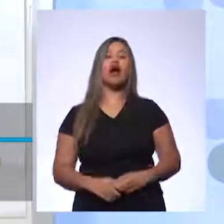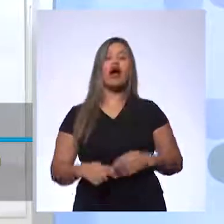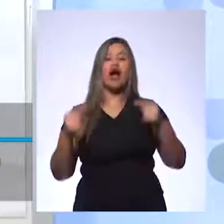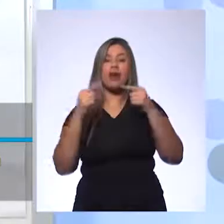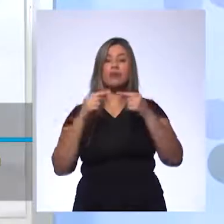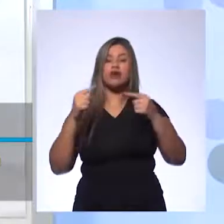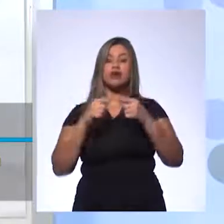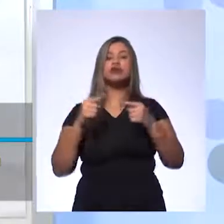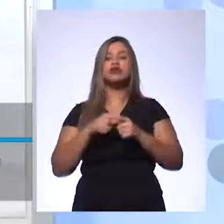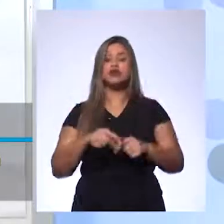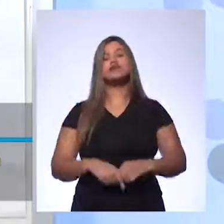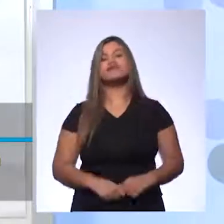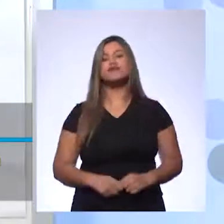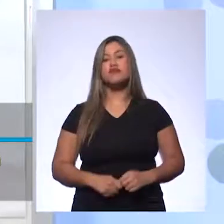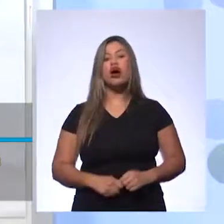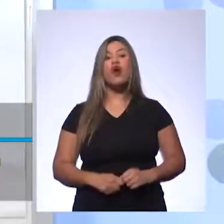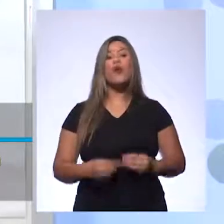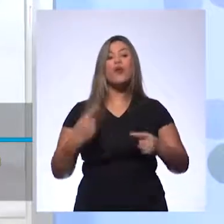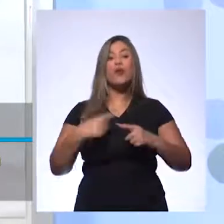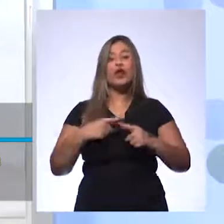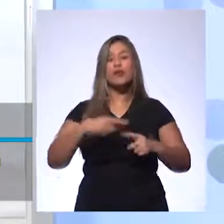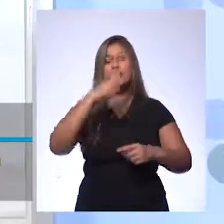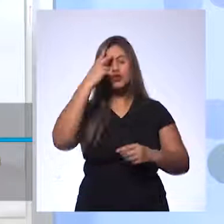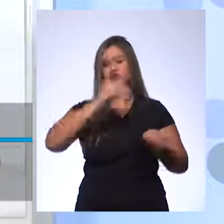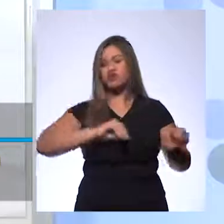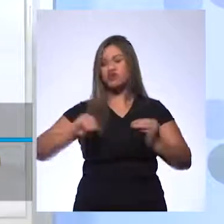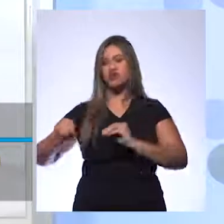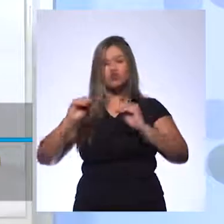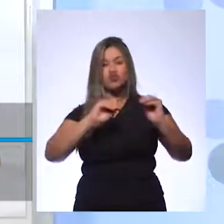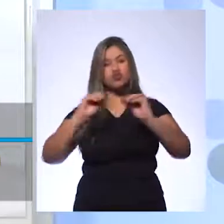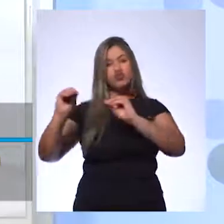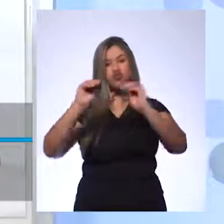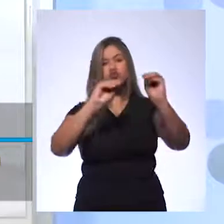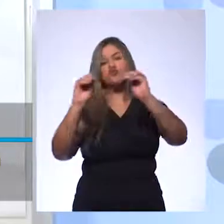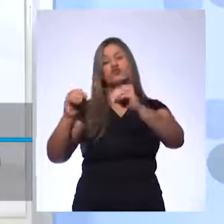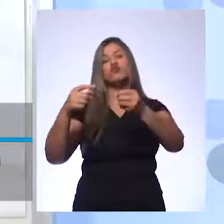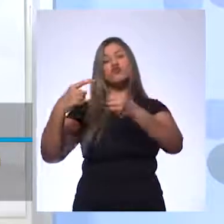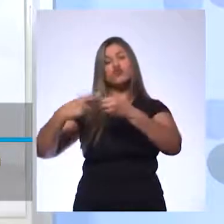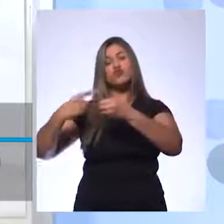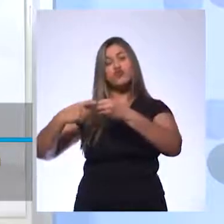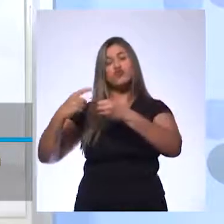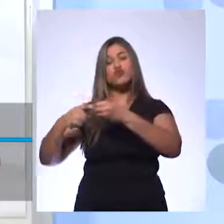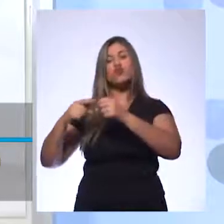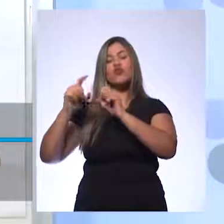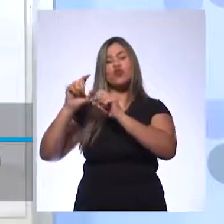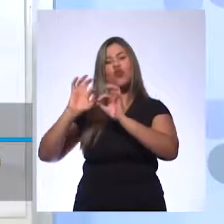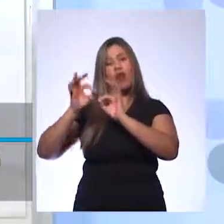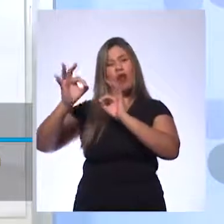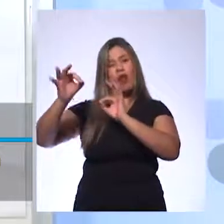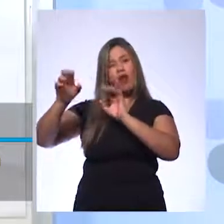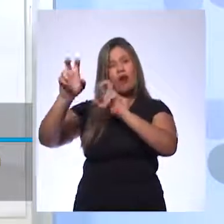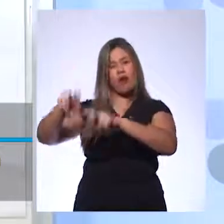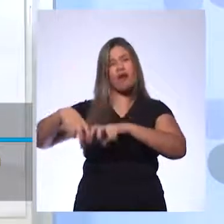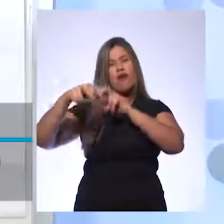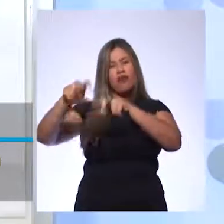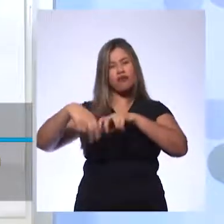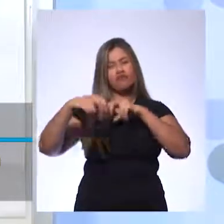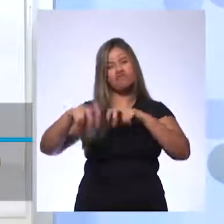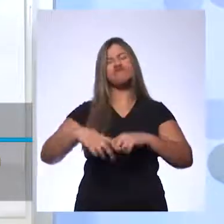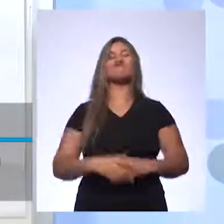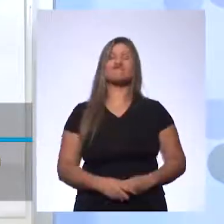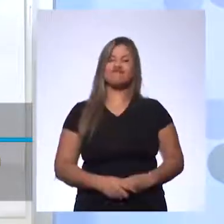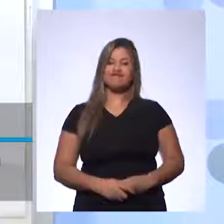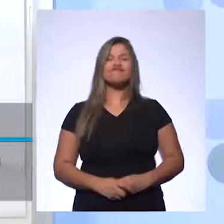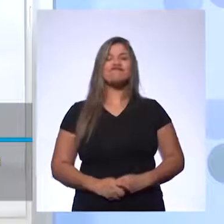aí a maior parte da população e teremos um Êxodo Urbano e que é o Êxodo quando uma população muito grande